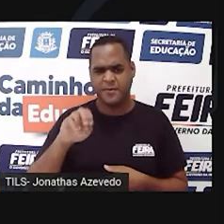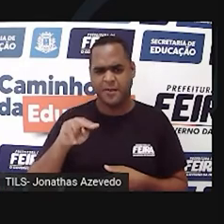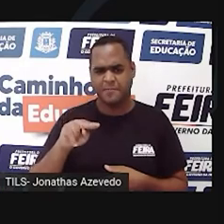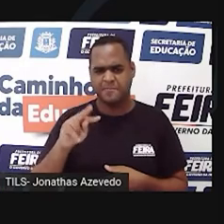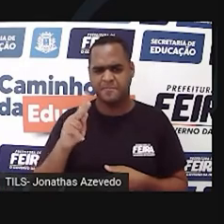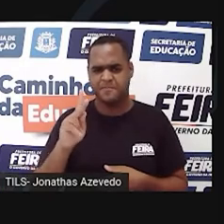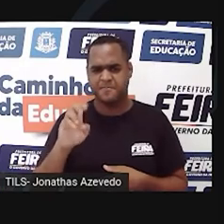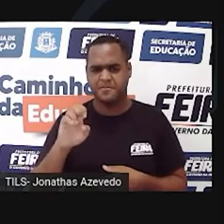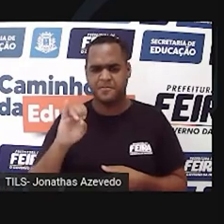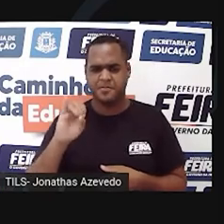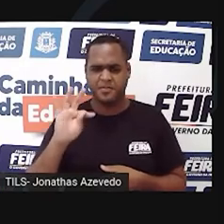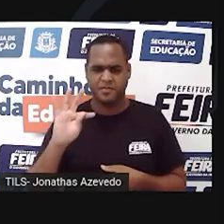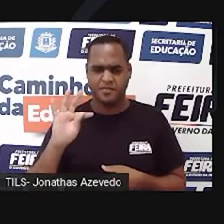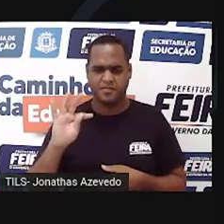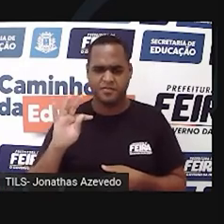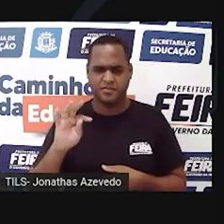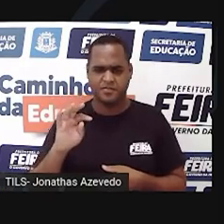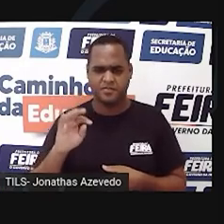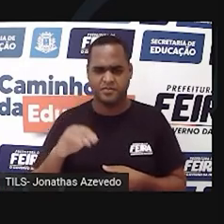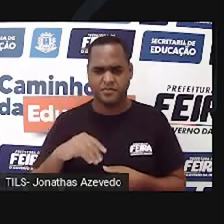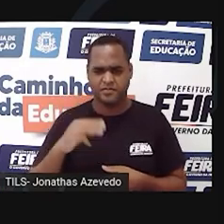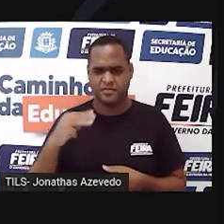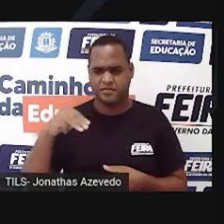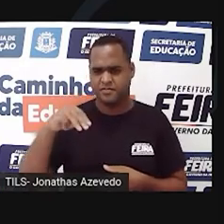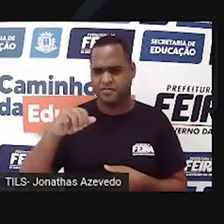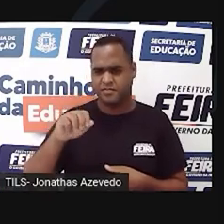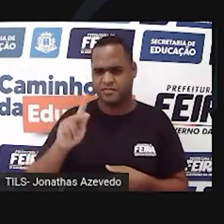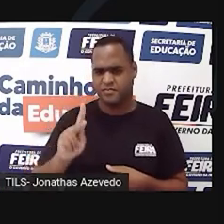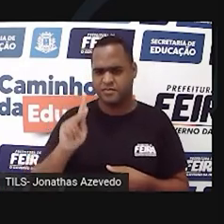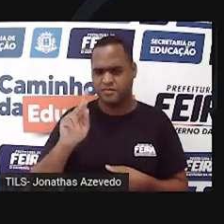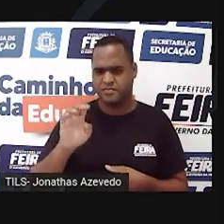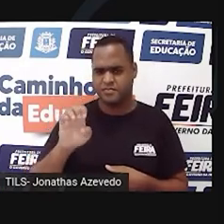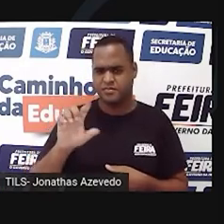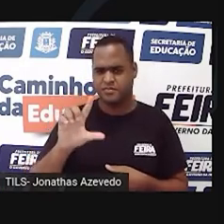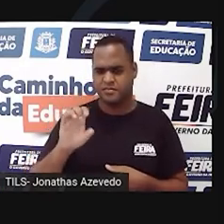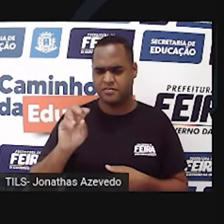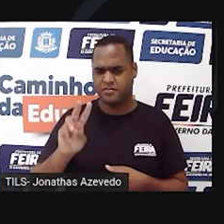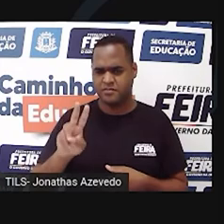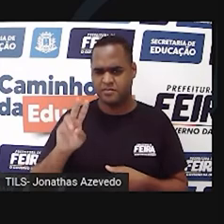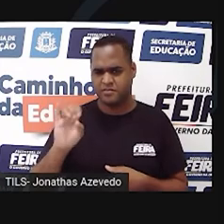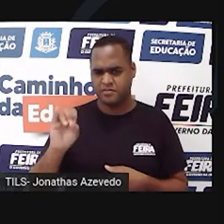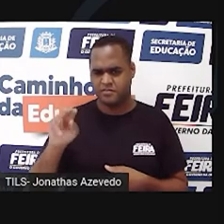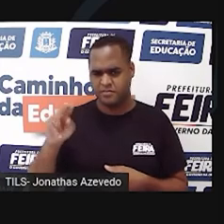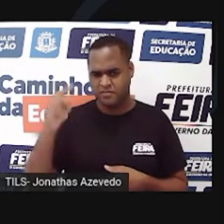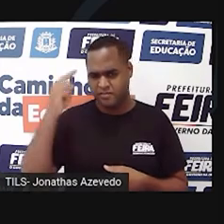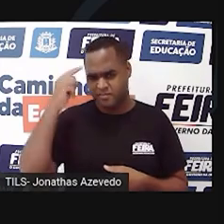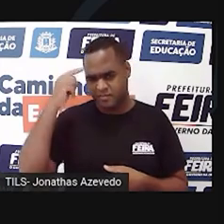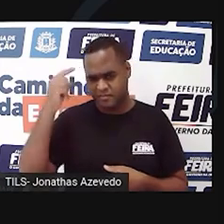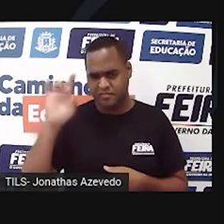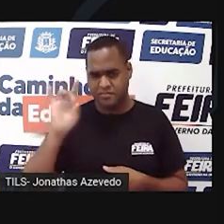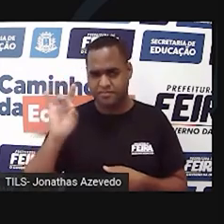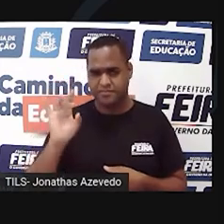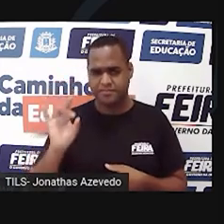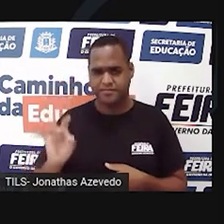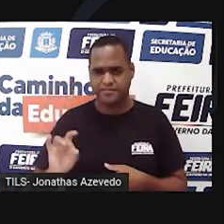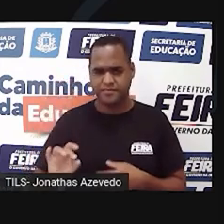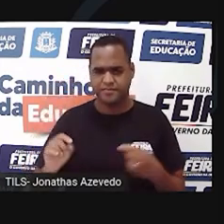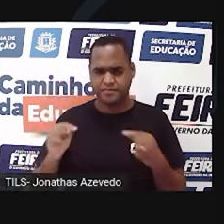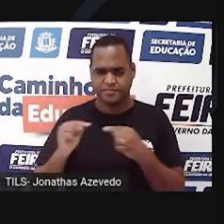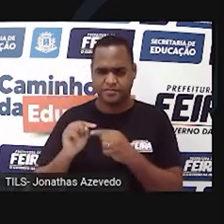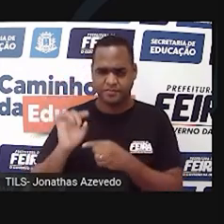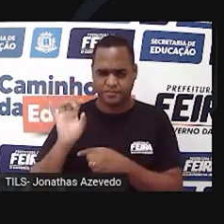e o Kelvin, sendo que o Kelvin é a unidade padrão no